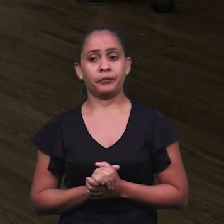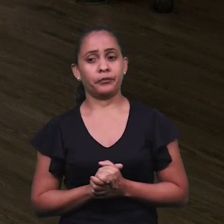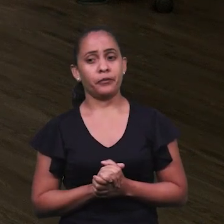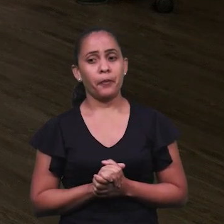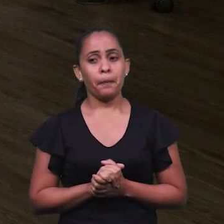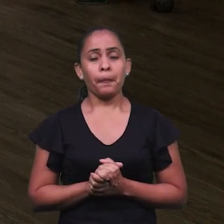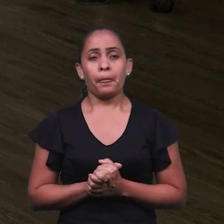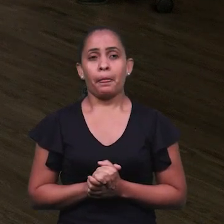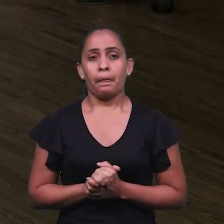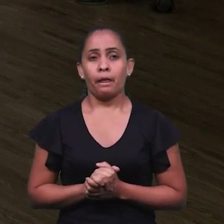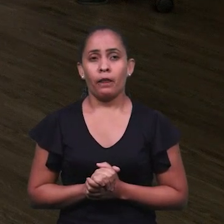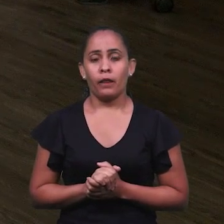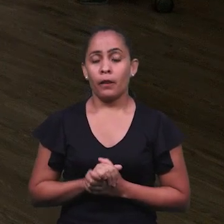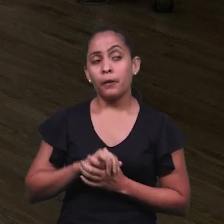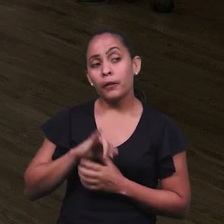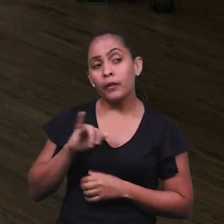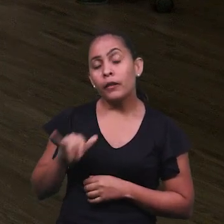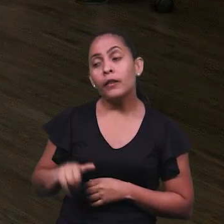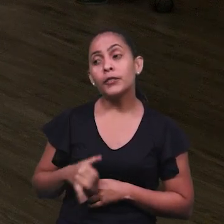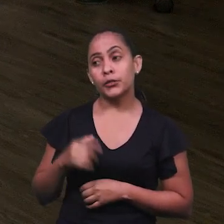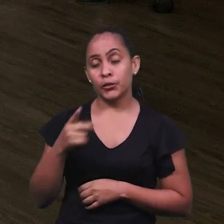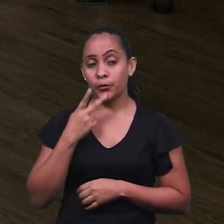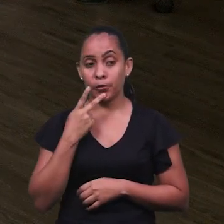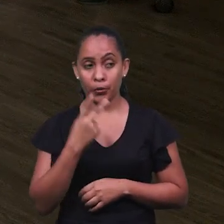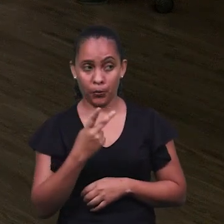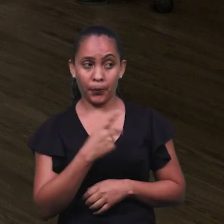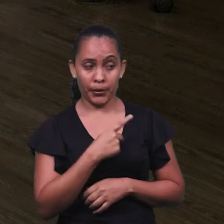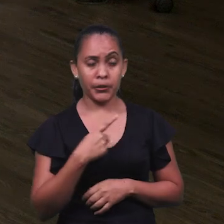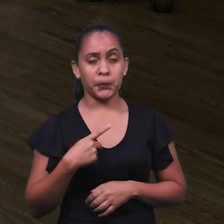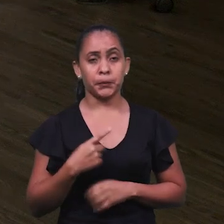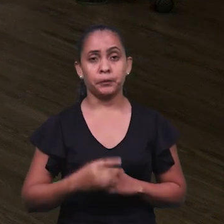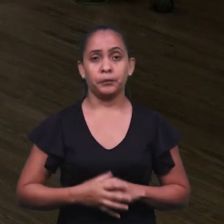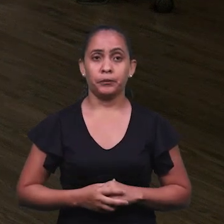detalhe a partir do gancho que você deu, Douglas.